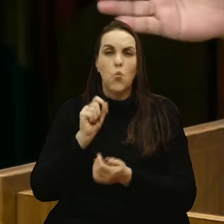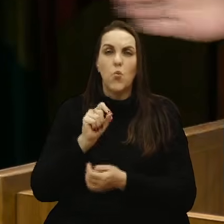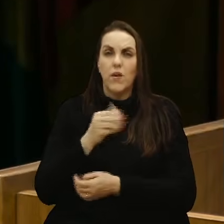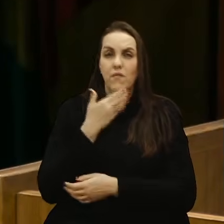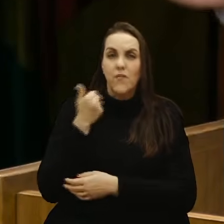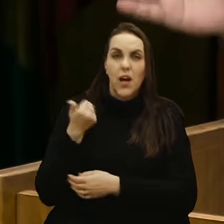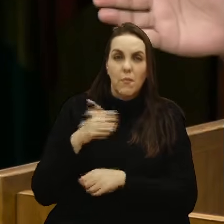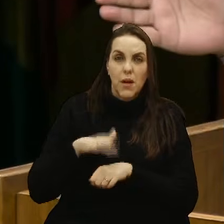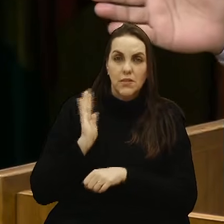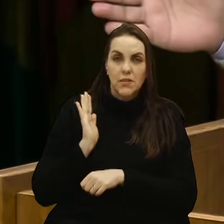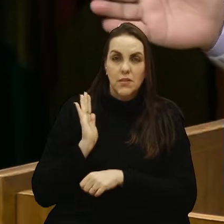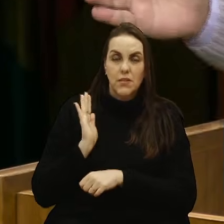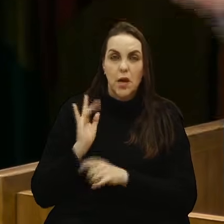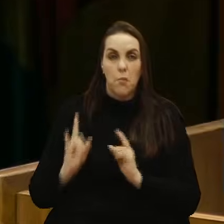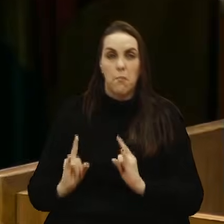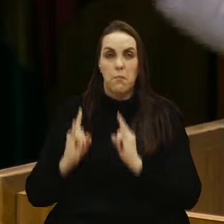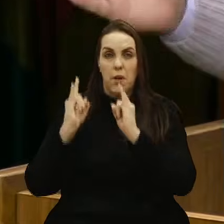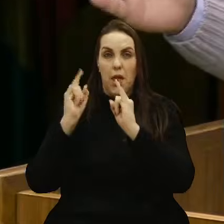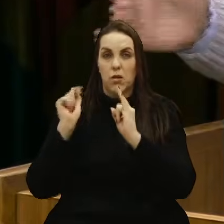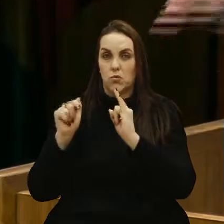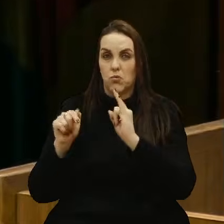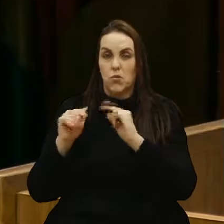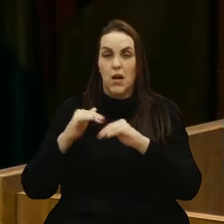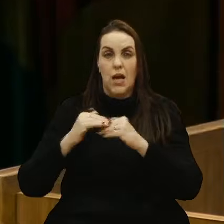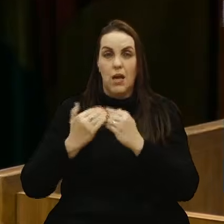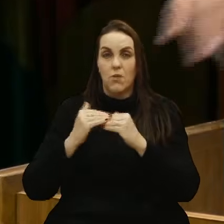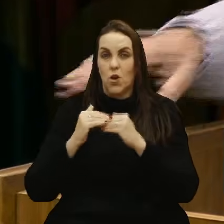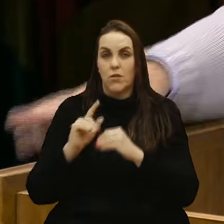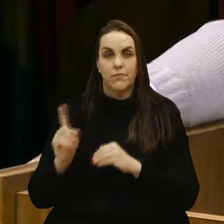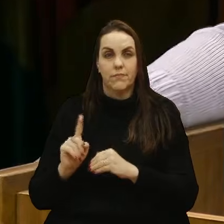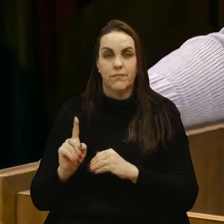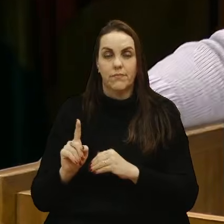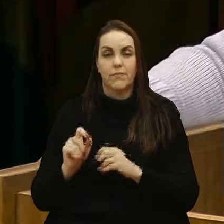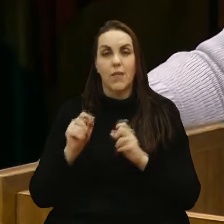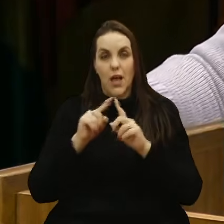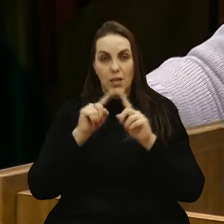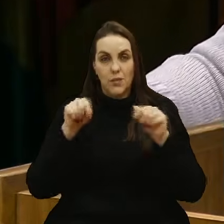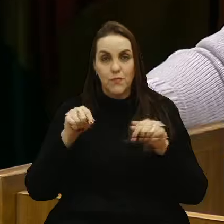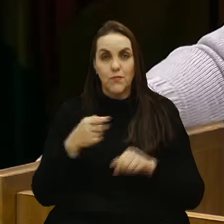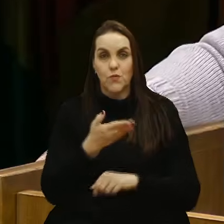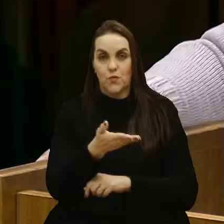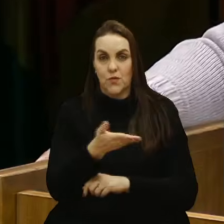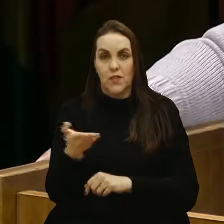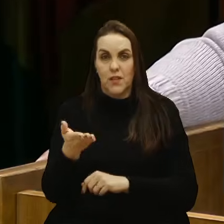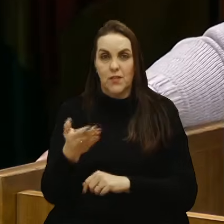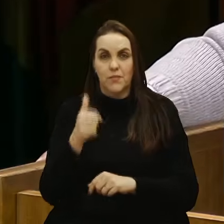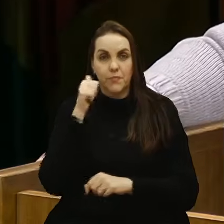Codeca? Aquele prédio não, os caminhões não, mas são esses trabalhadores e essas trabalhadoras